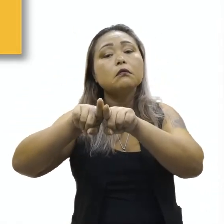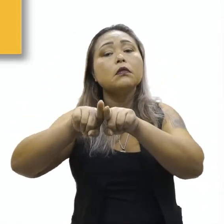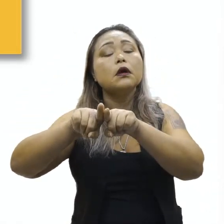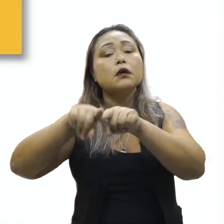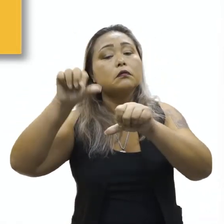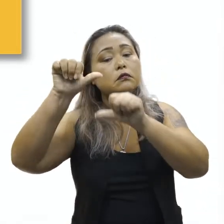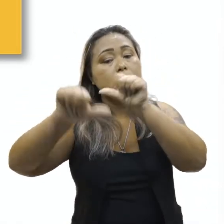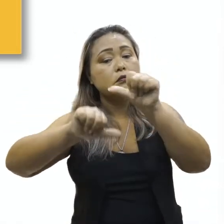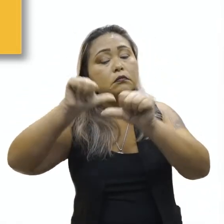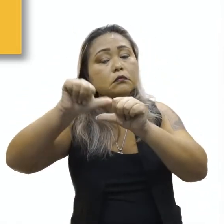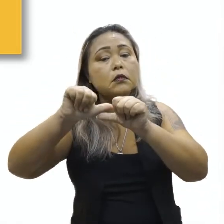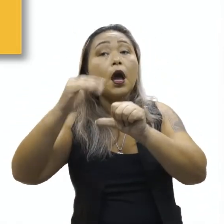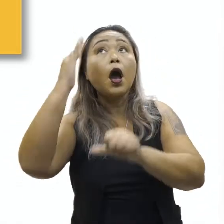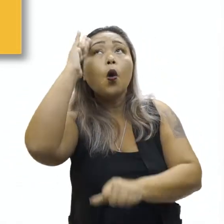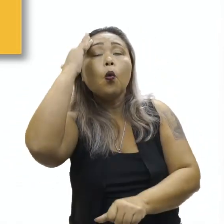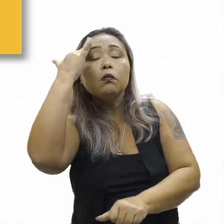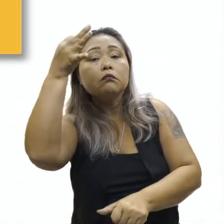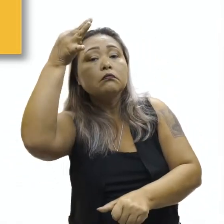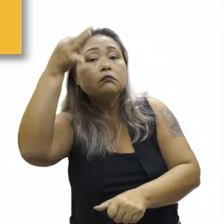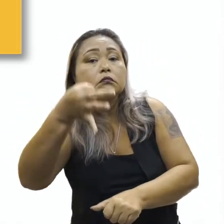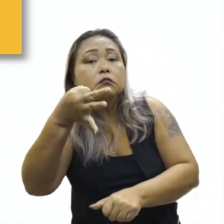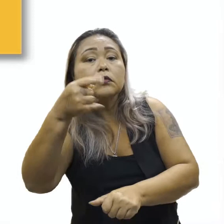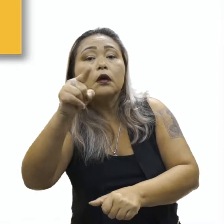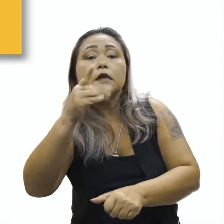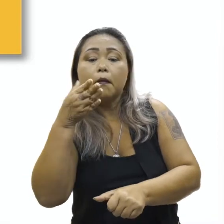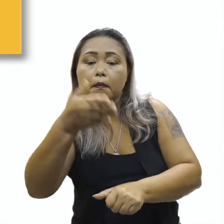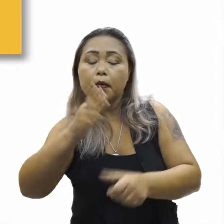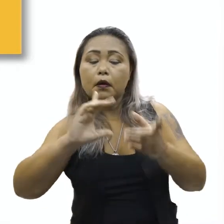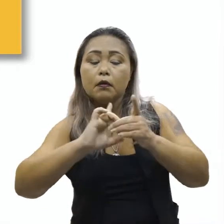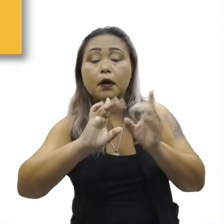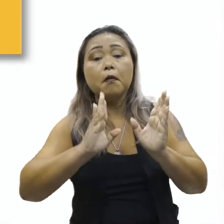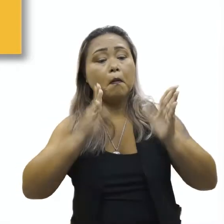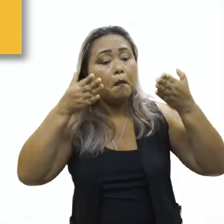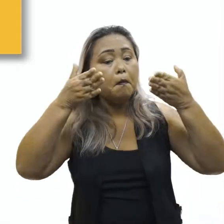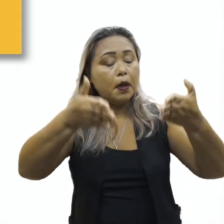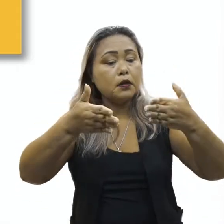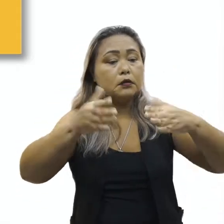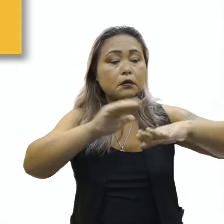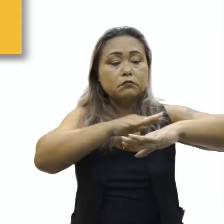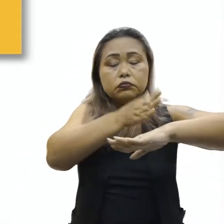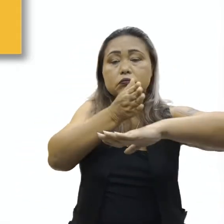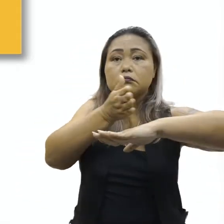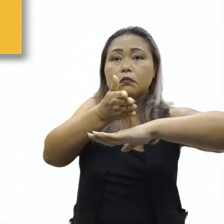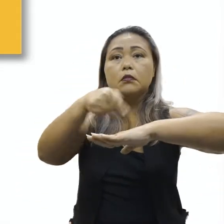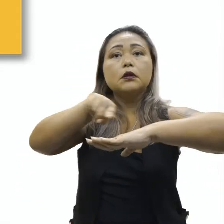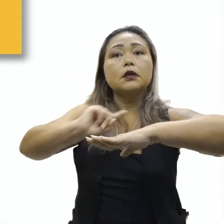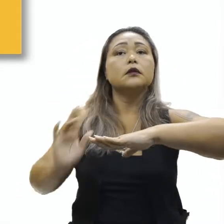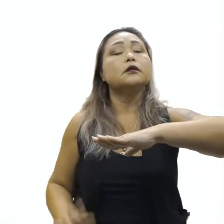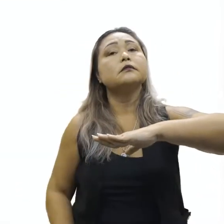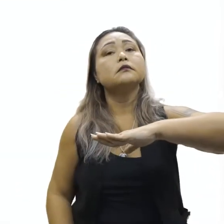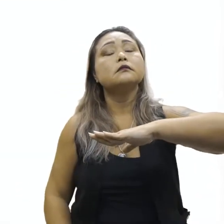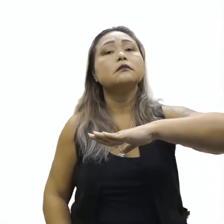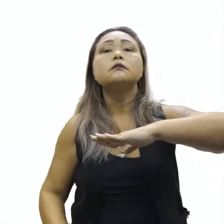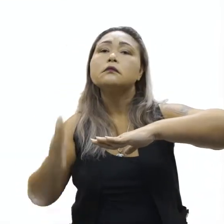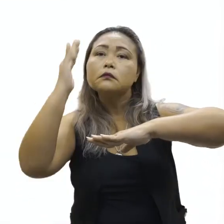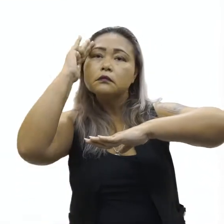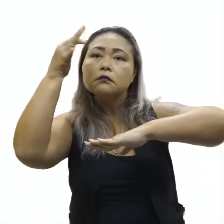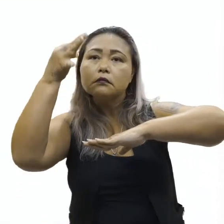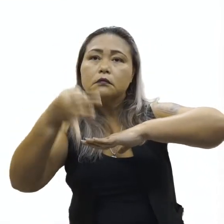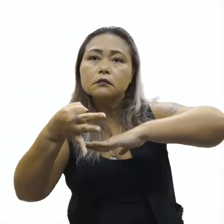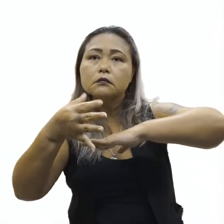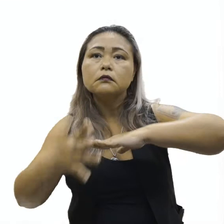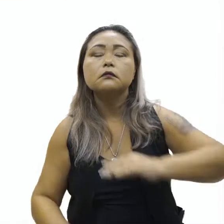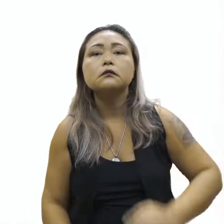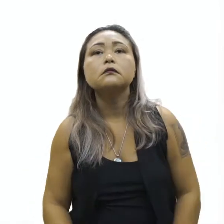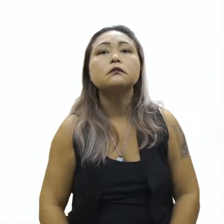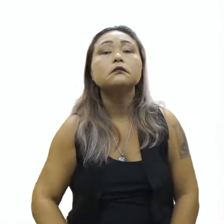sobre democracia, principalmente no período da modernidade, ok? Entendido? Quais